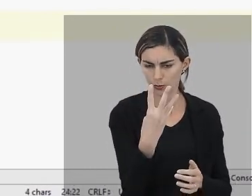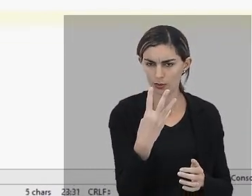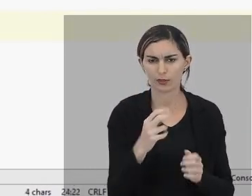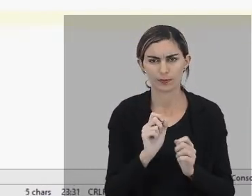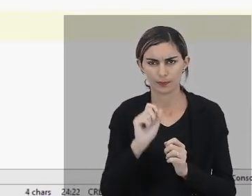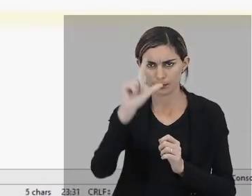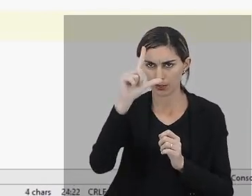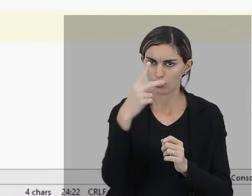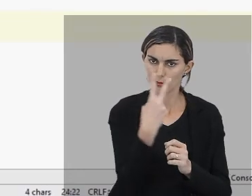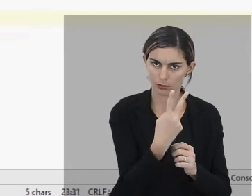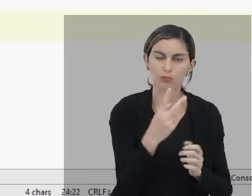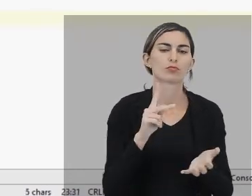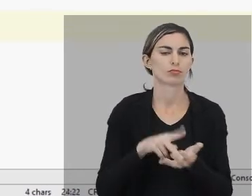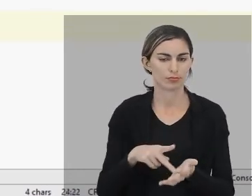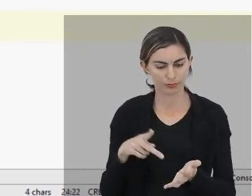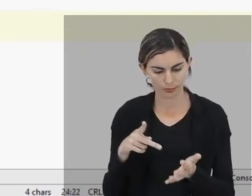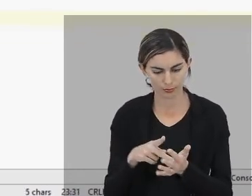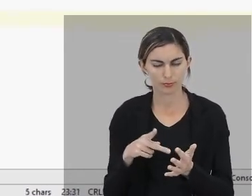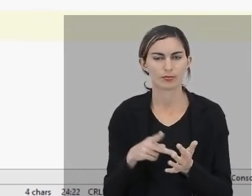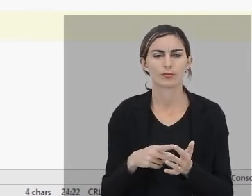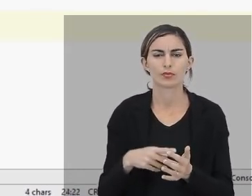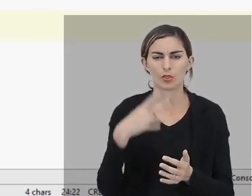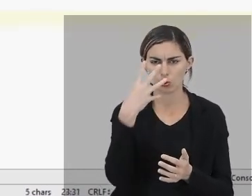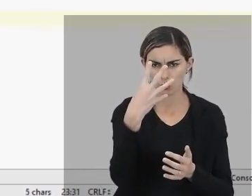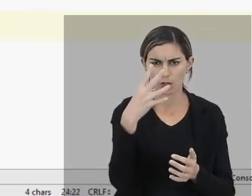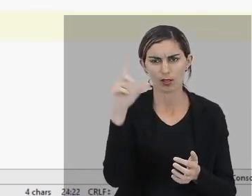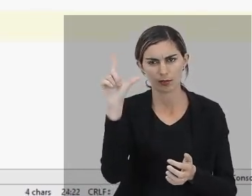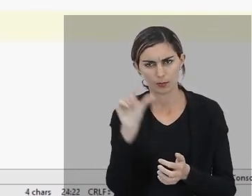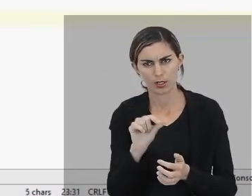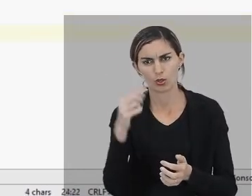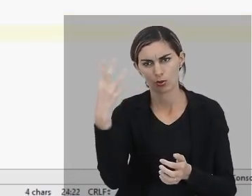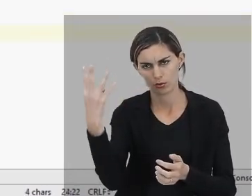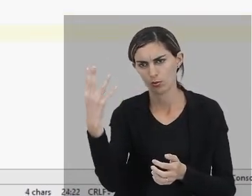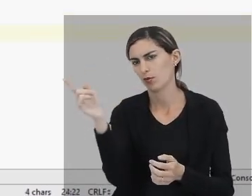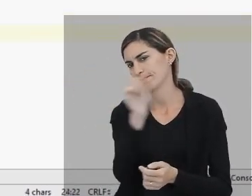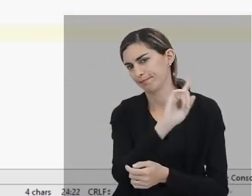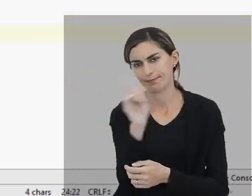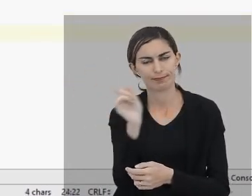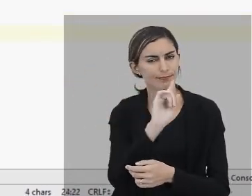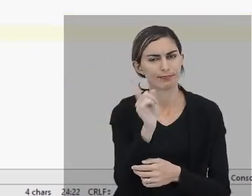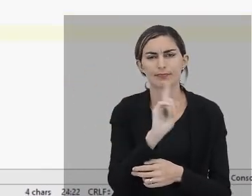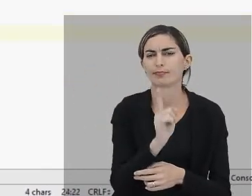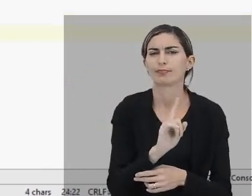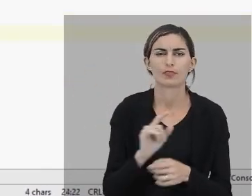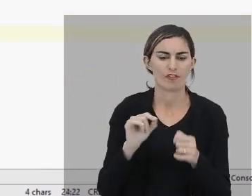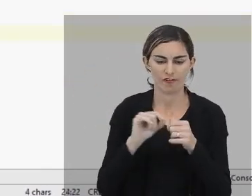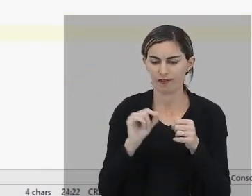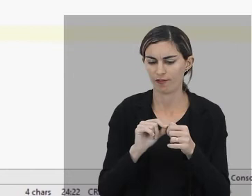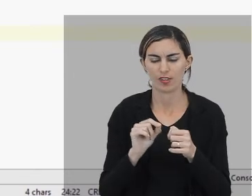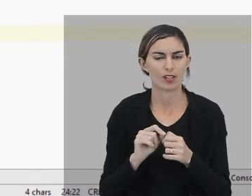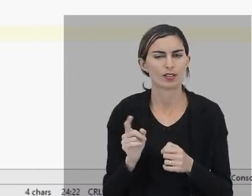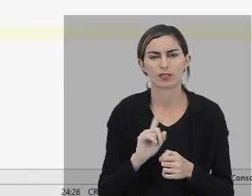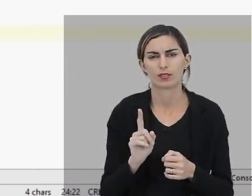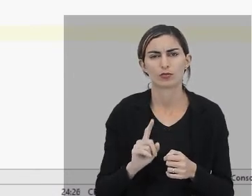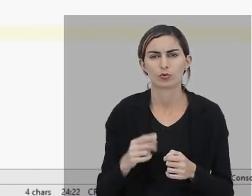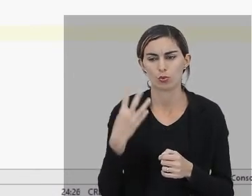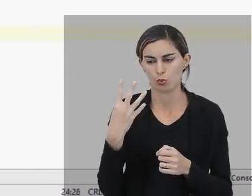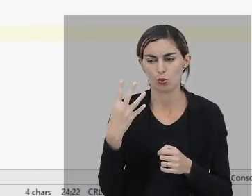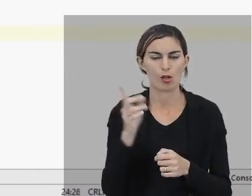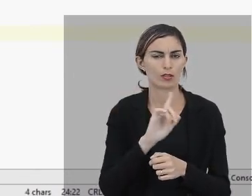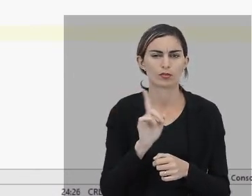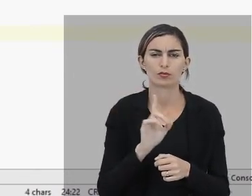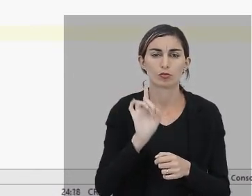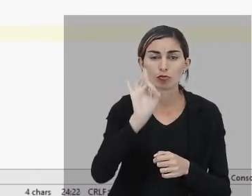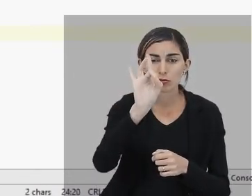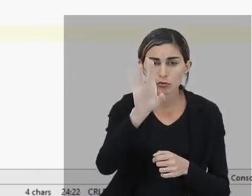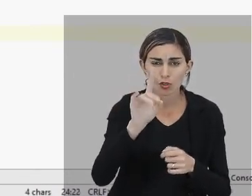4 é maior do que 2? Verdadeiro. E 4 é menor do que 4? Não. Então ele não faz no 4. Então